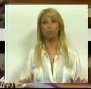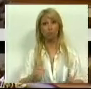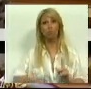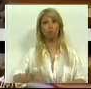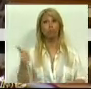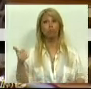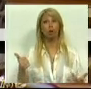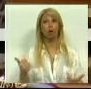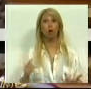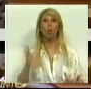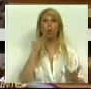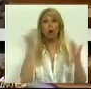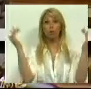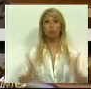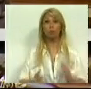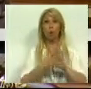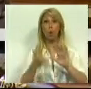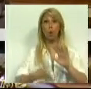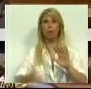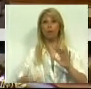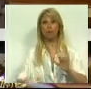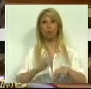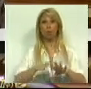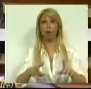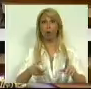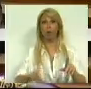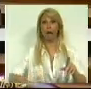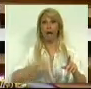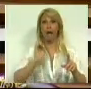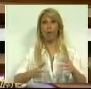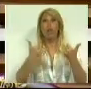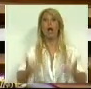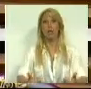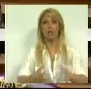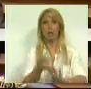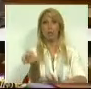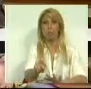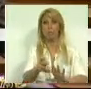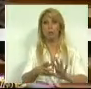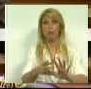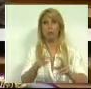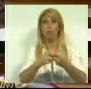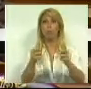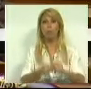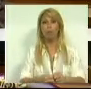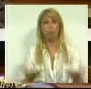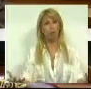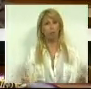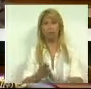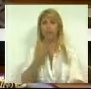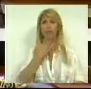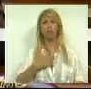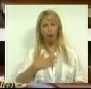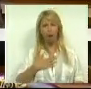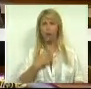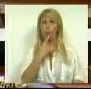se reduziram as complicações pós-aborto. Isto deve remeter-nos para uma profunda felicidade.